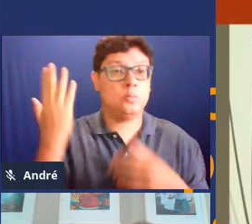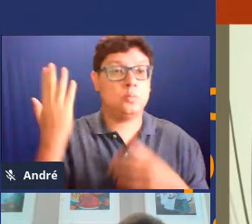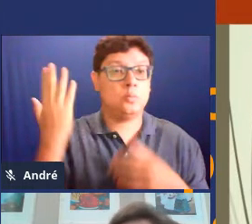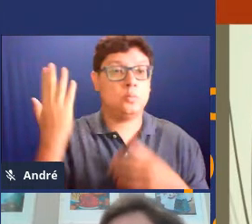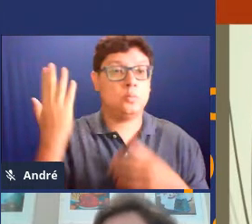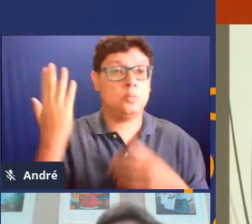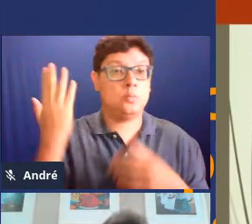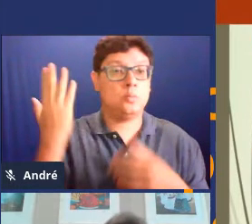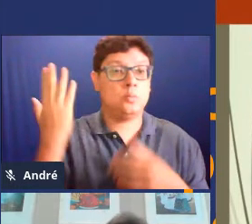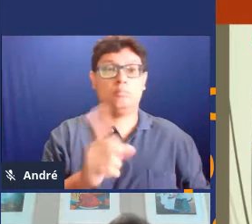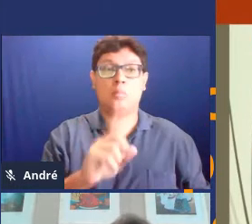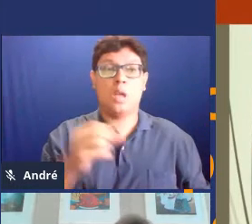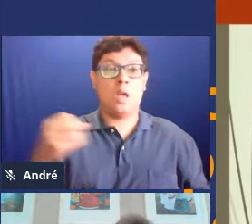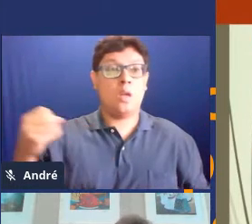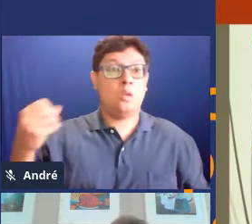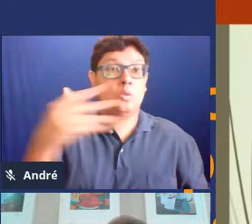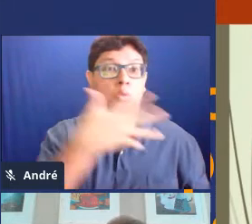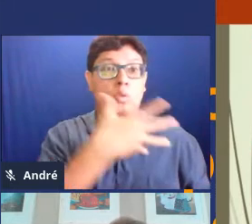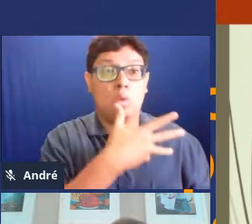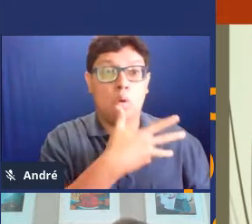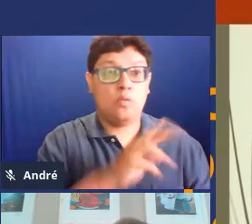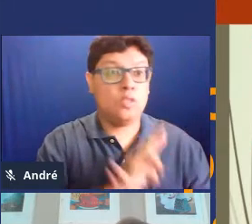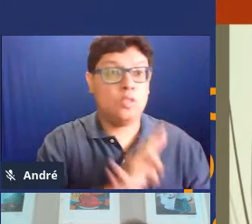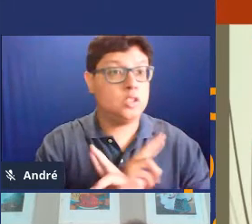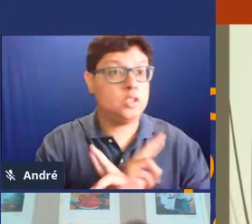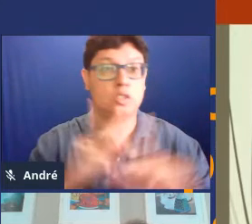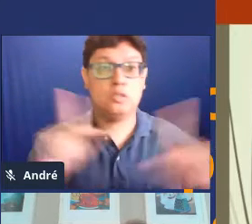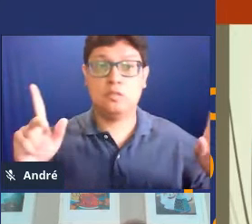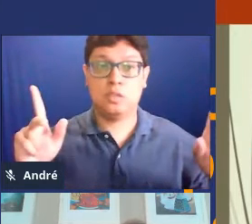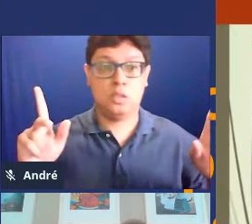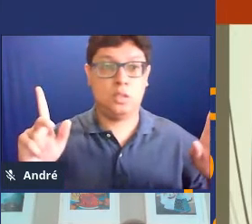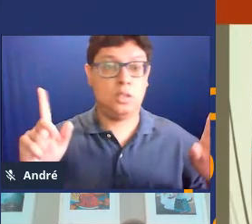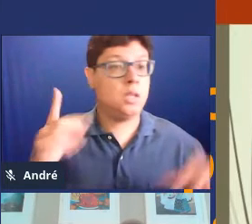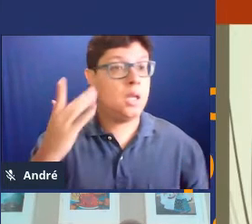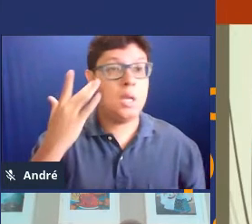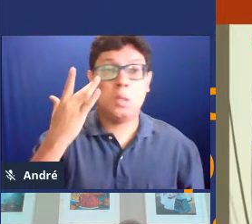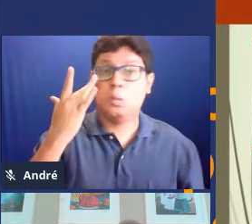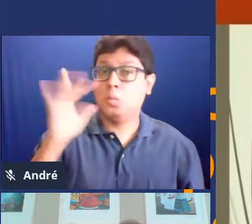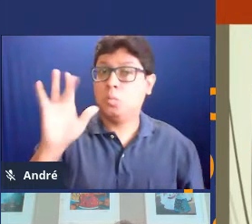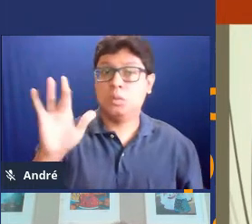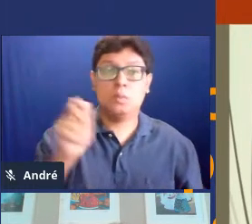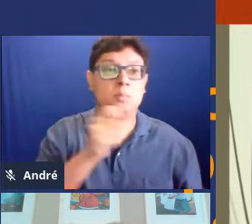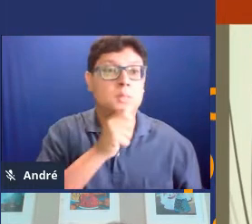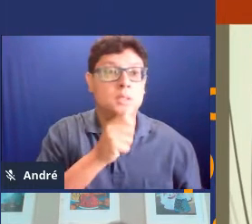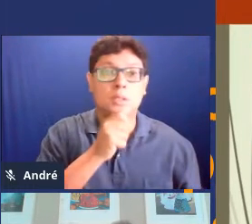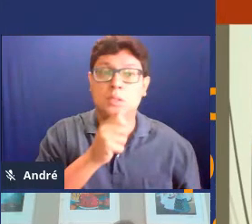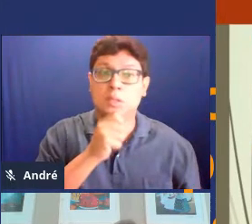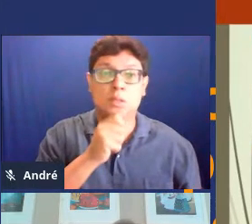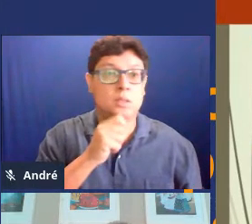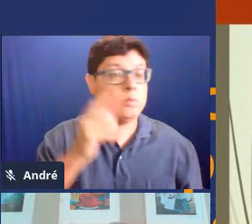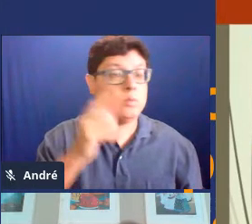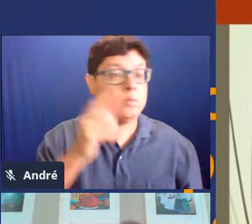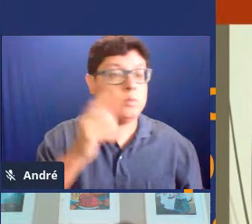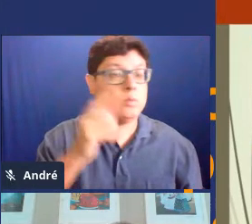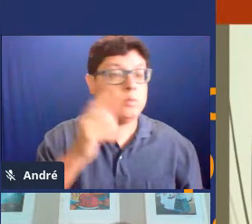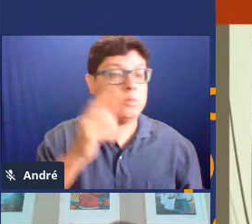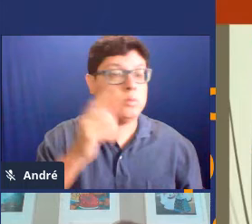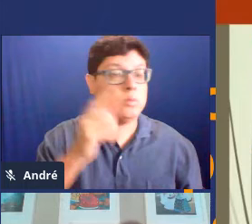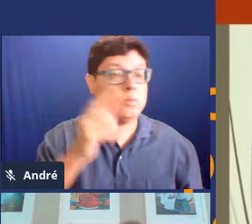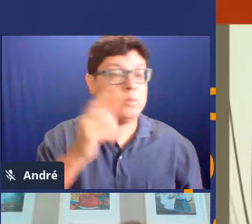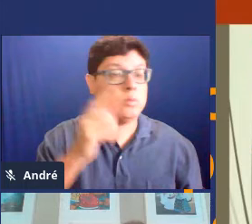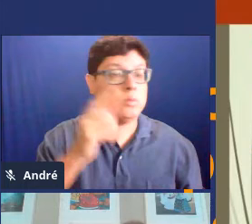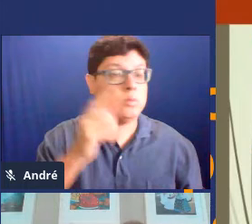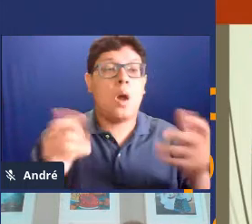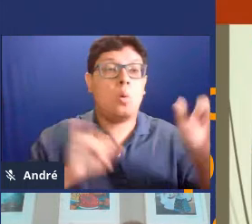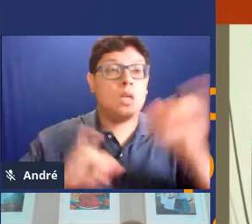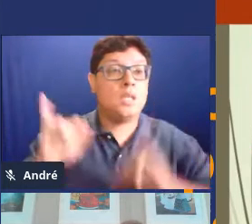caminho nas células que a gente não sabe qual é, e é um medicamento a ser inventado e descoberto, diferente de todos